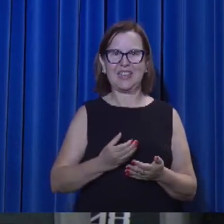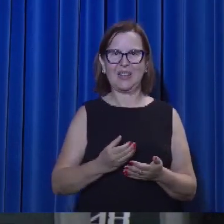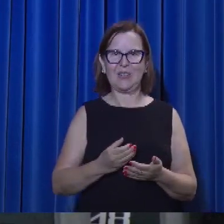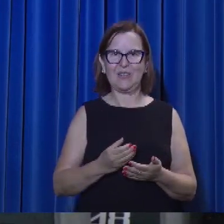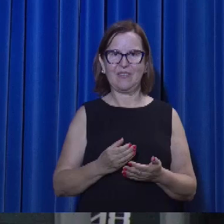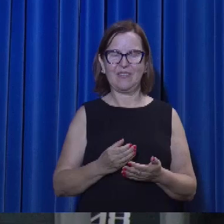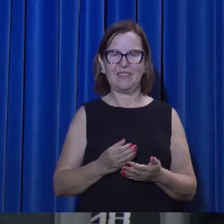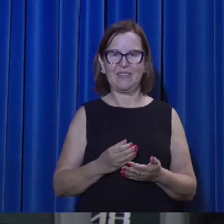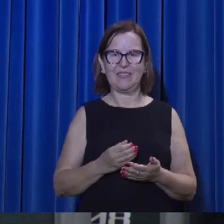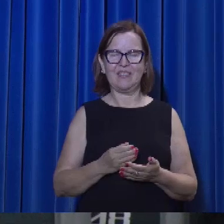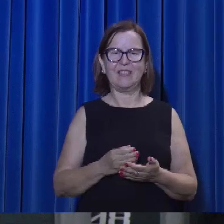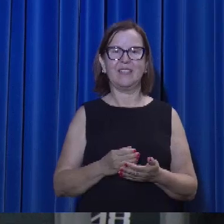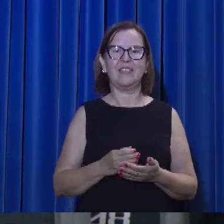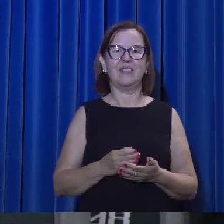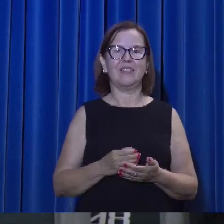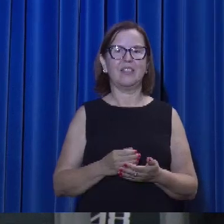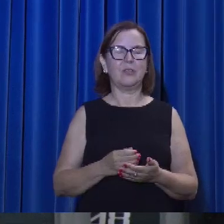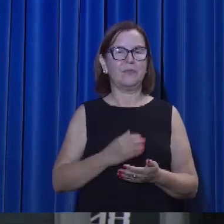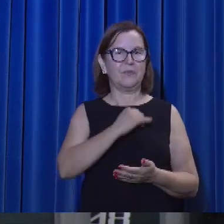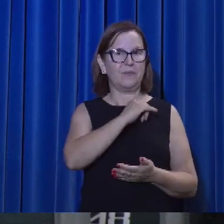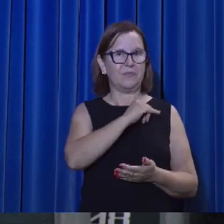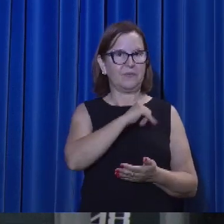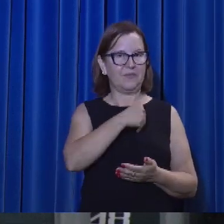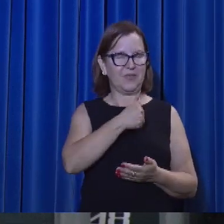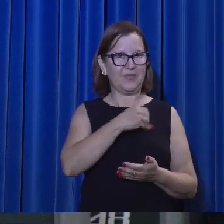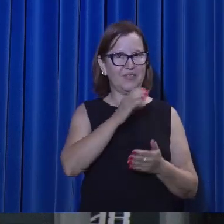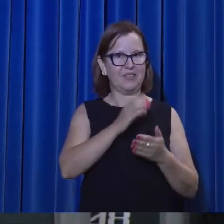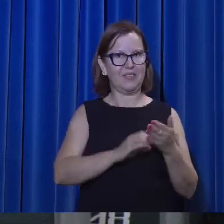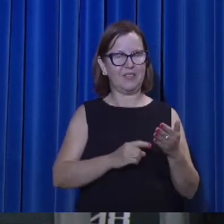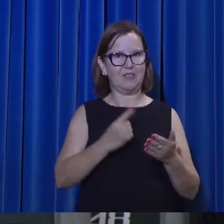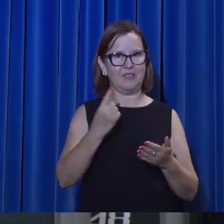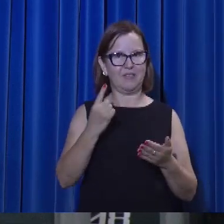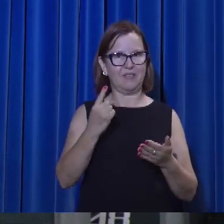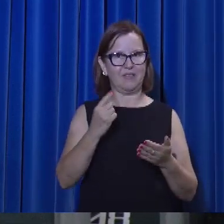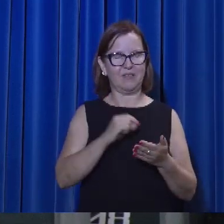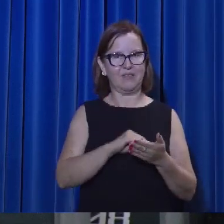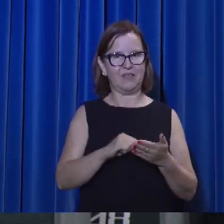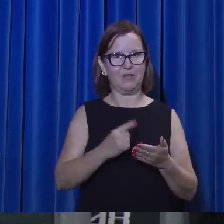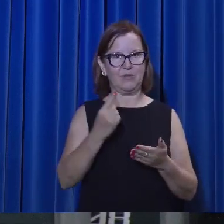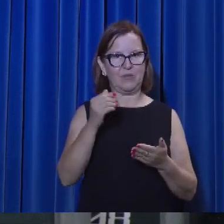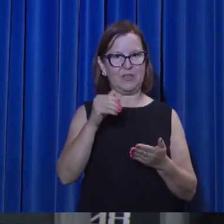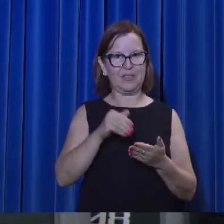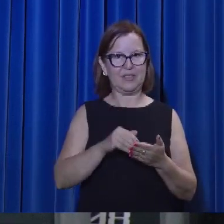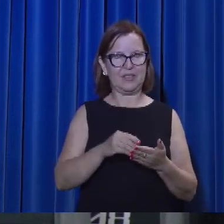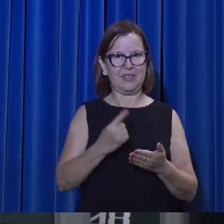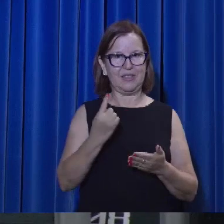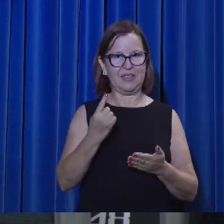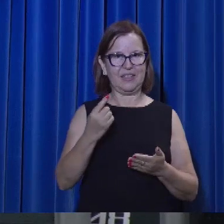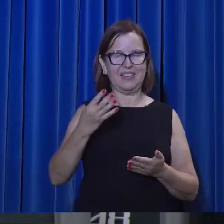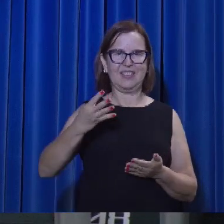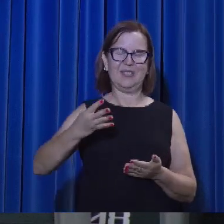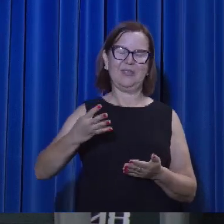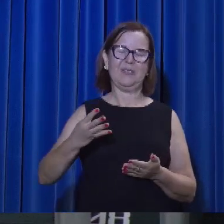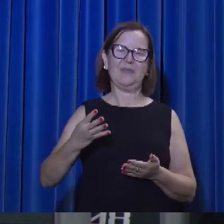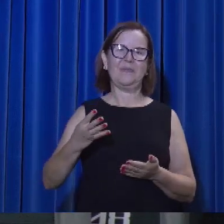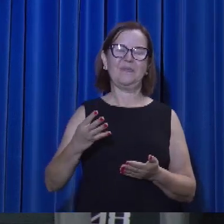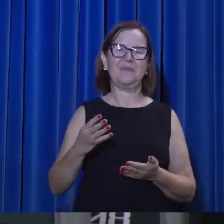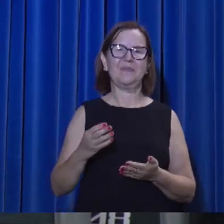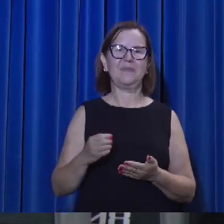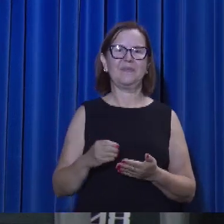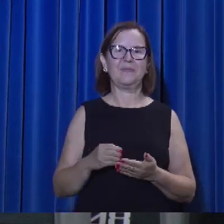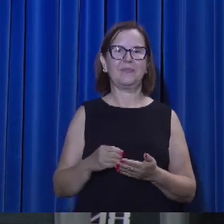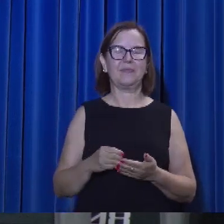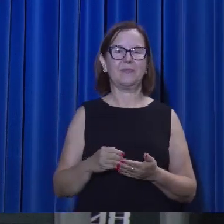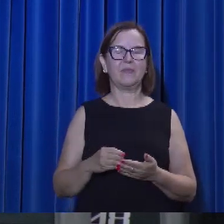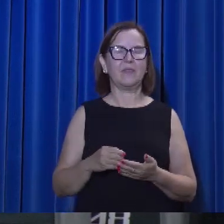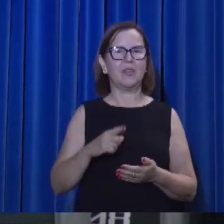versículos. O Evangelho de João, capítulo 1, dos versículos 1 ao 14. A gente está aqui, irmãos, com um